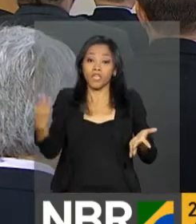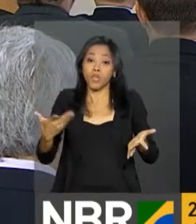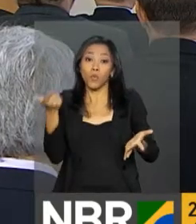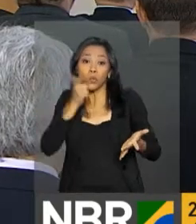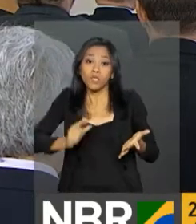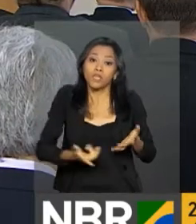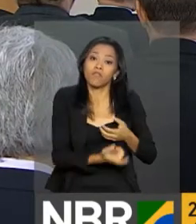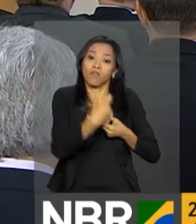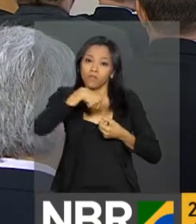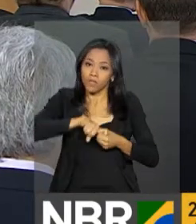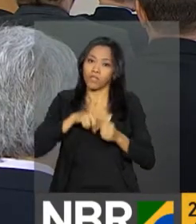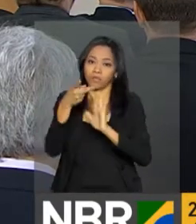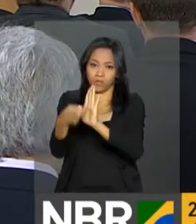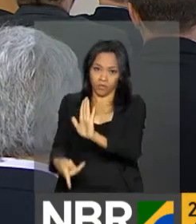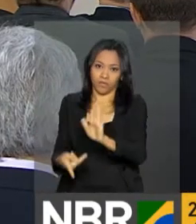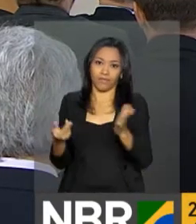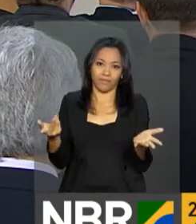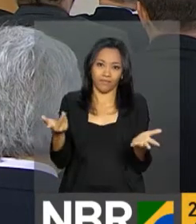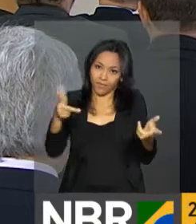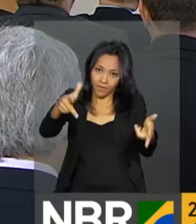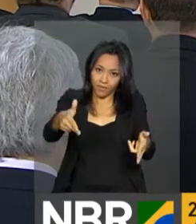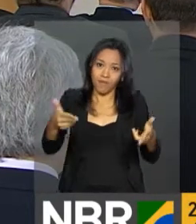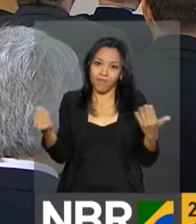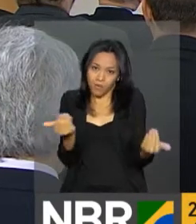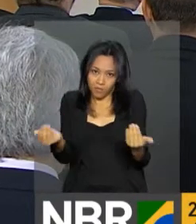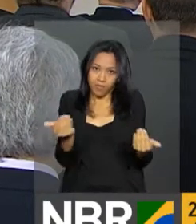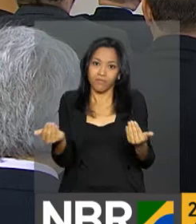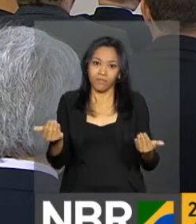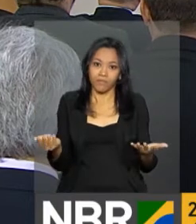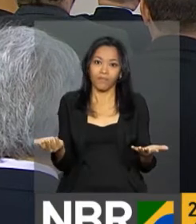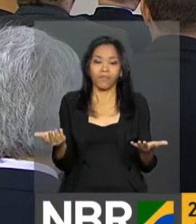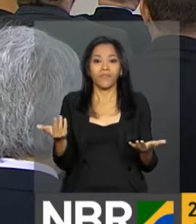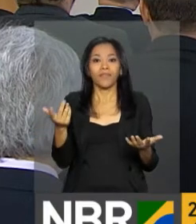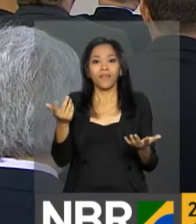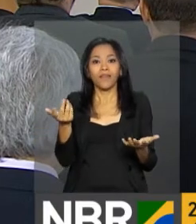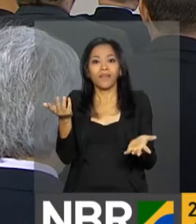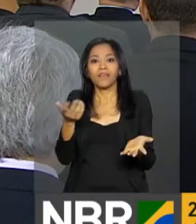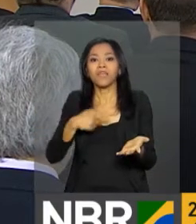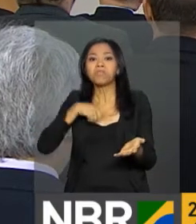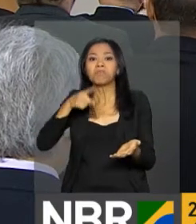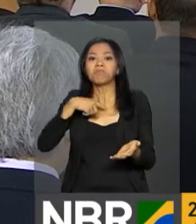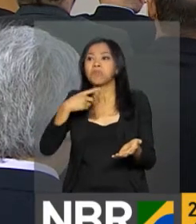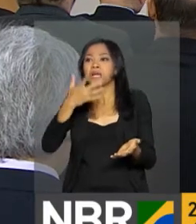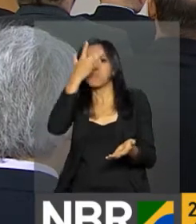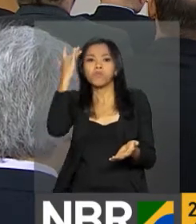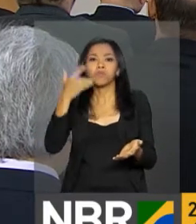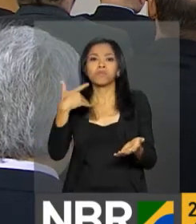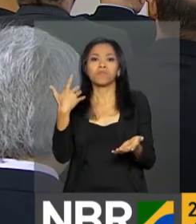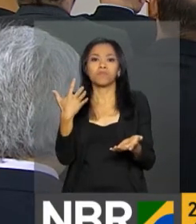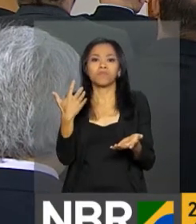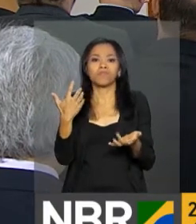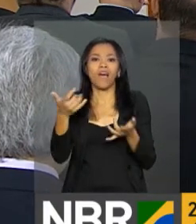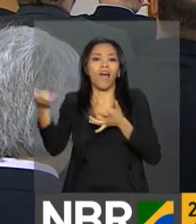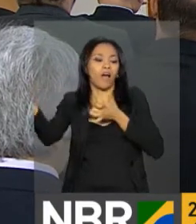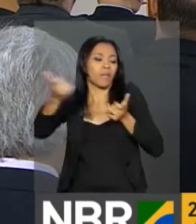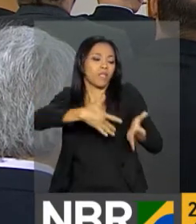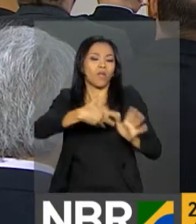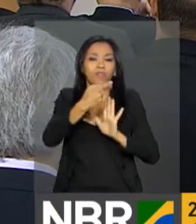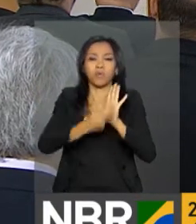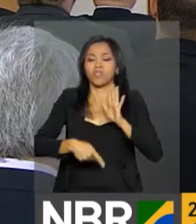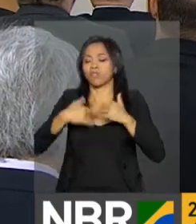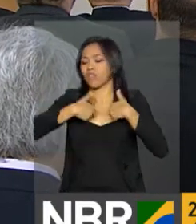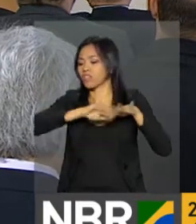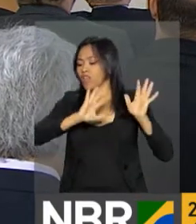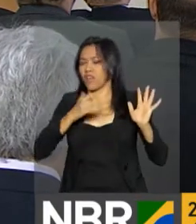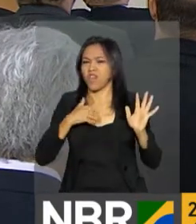verdade ao longo do tempo para um nós todos sabíamos que estavam soterradas enterradas ninguém mexer naquilo temeroso nas consequências